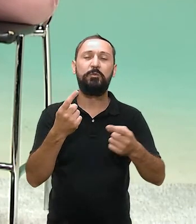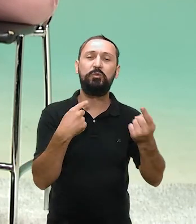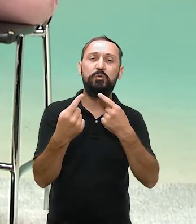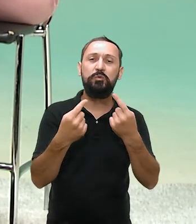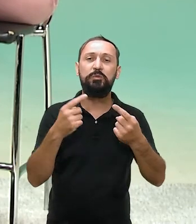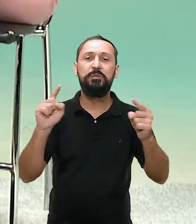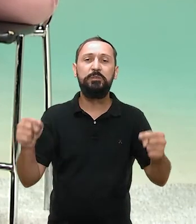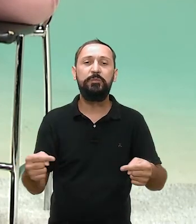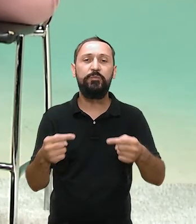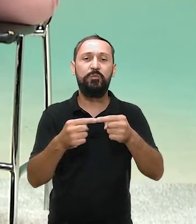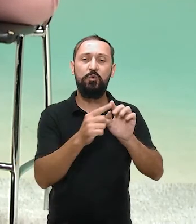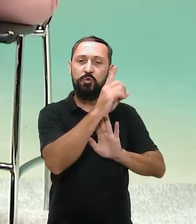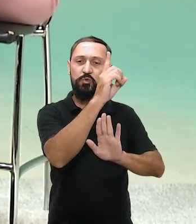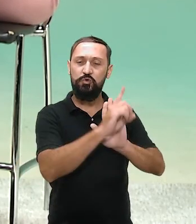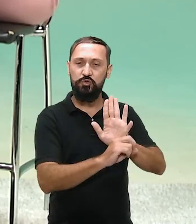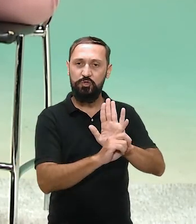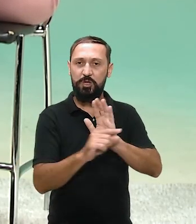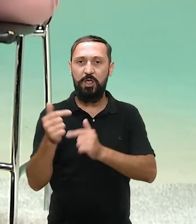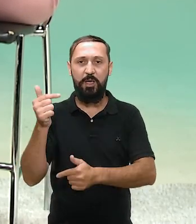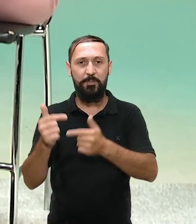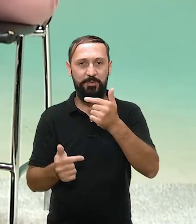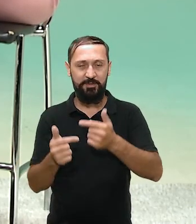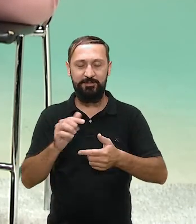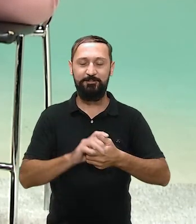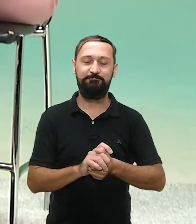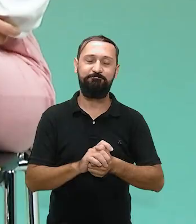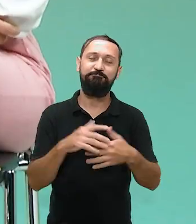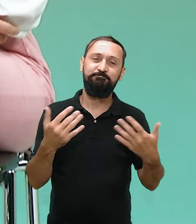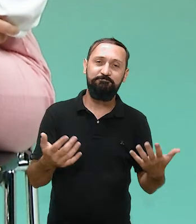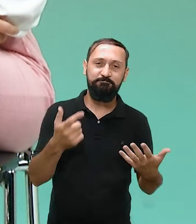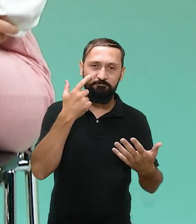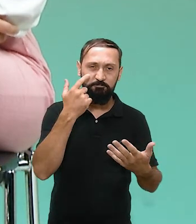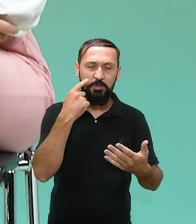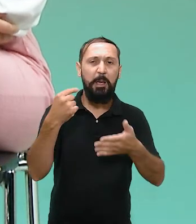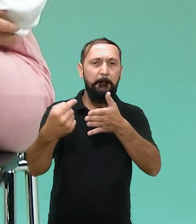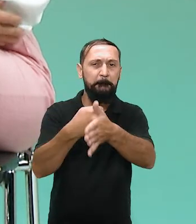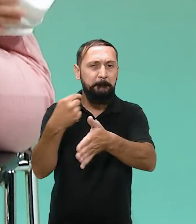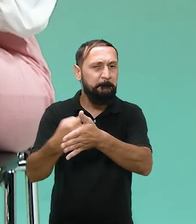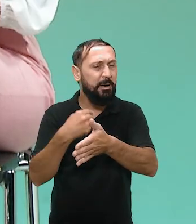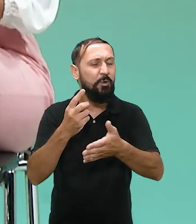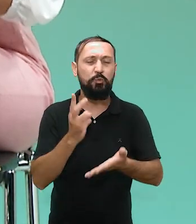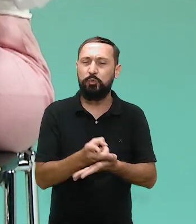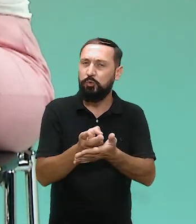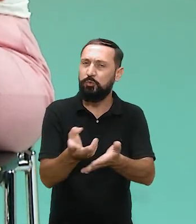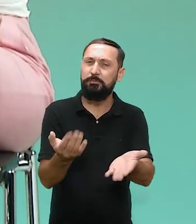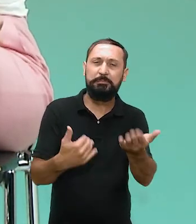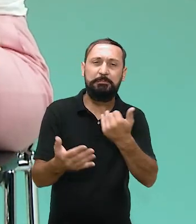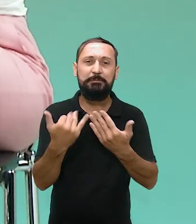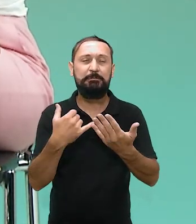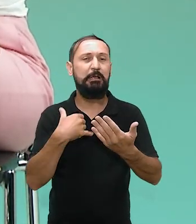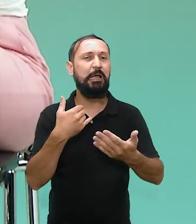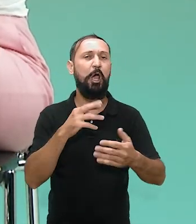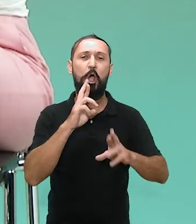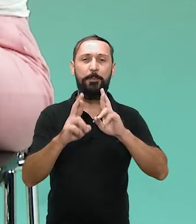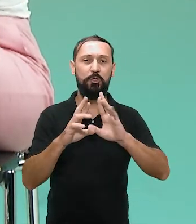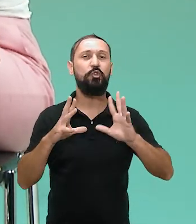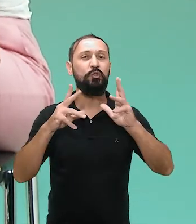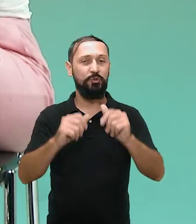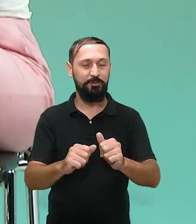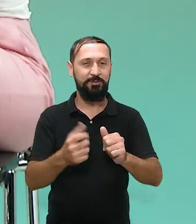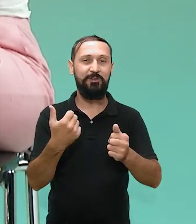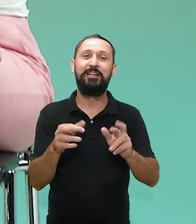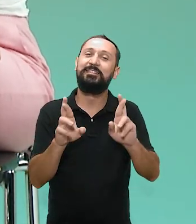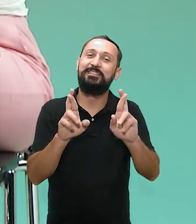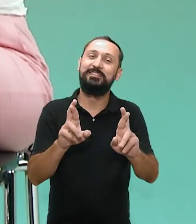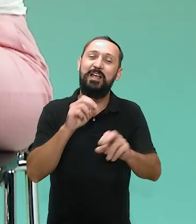marcados aqui para discutir o cruzamento entre o direito e a política. É isso aí, não deixem de enviar as suas perguntas, nós responderemos a todas